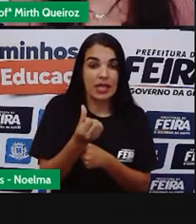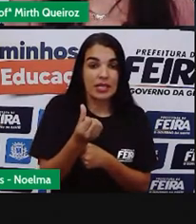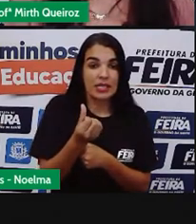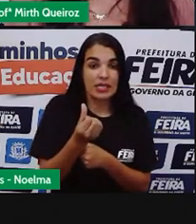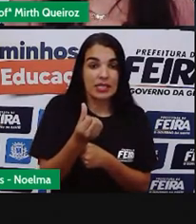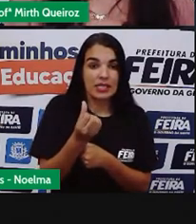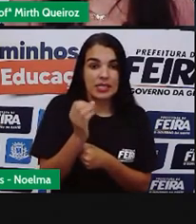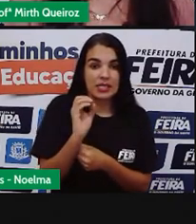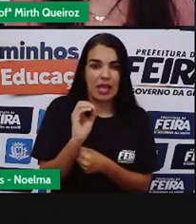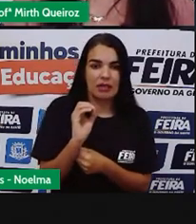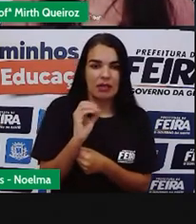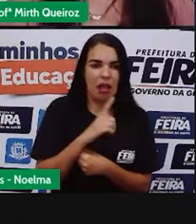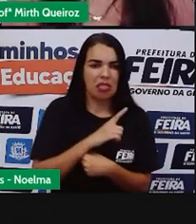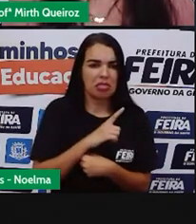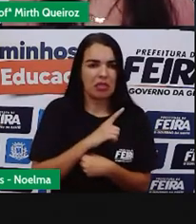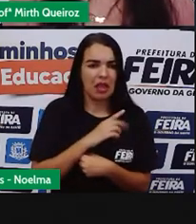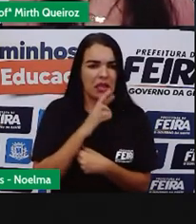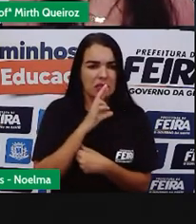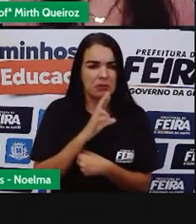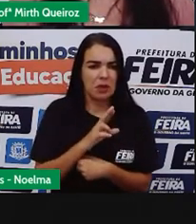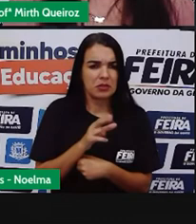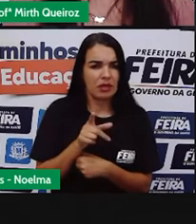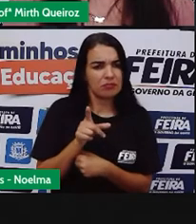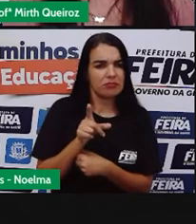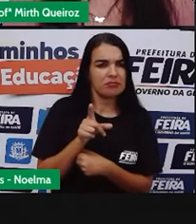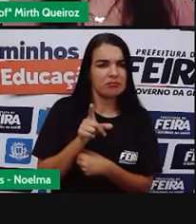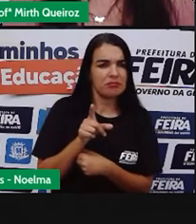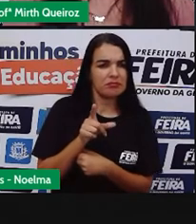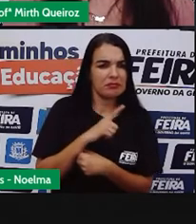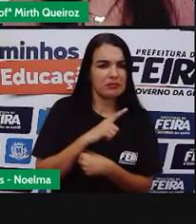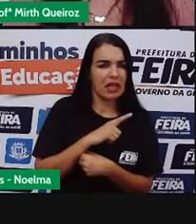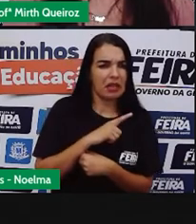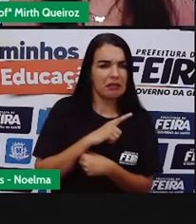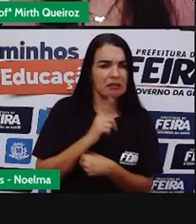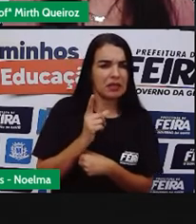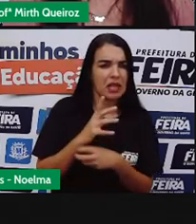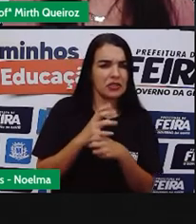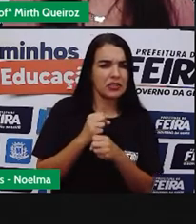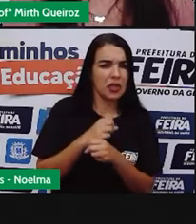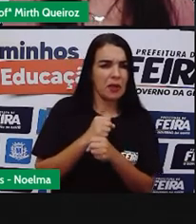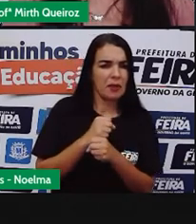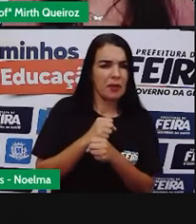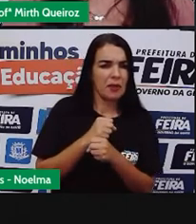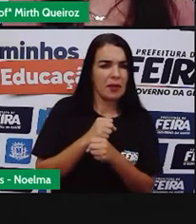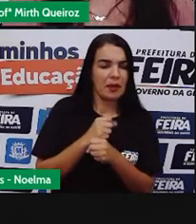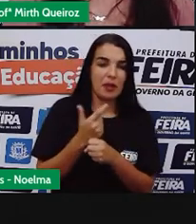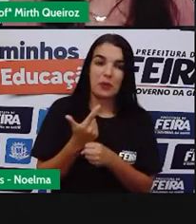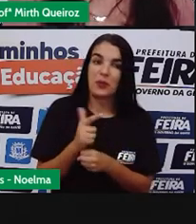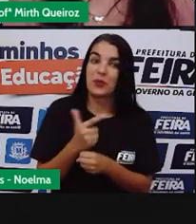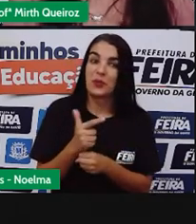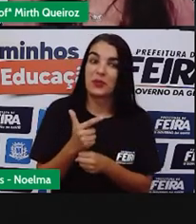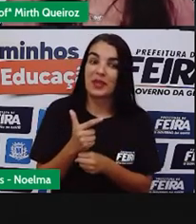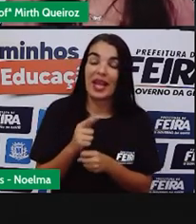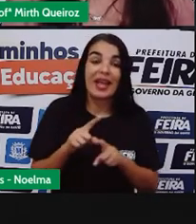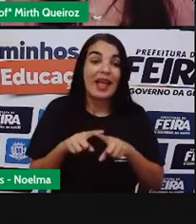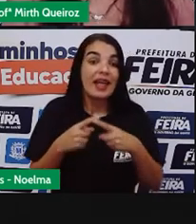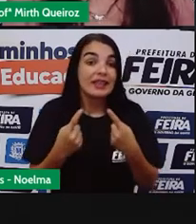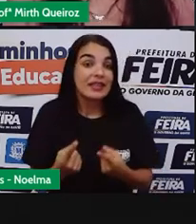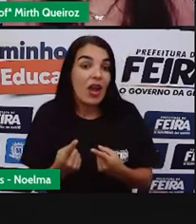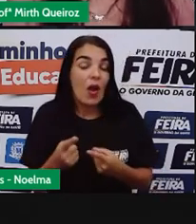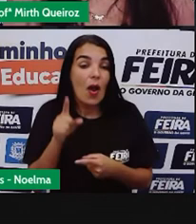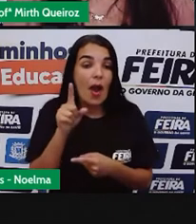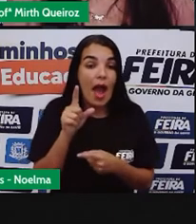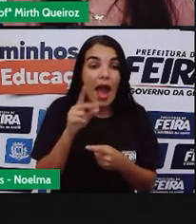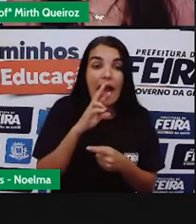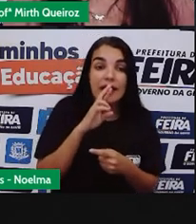160. Tem alternativa aqui? Temos essa alternativa? Não temos. Se nós não temos, a